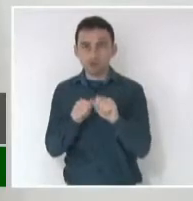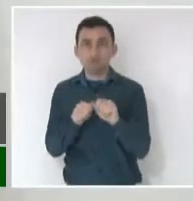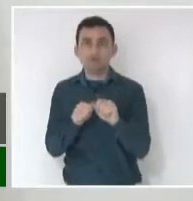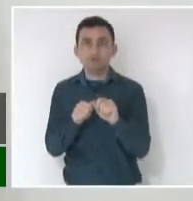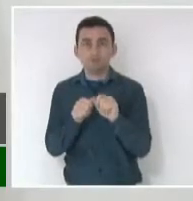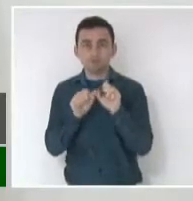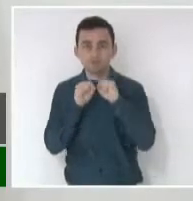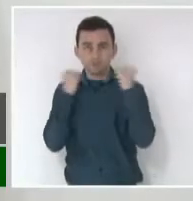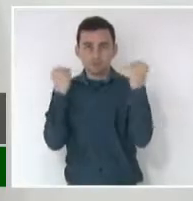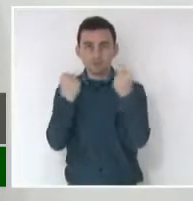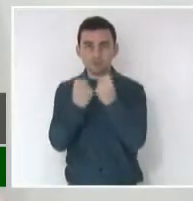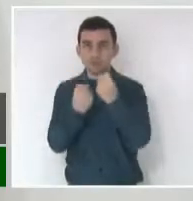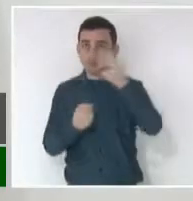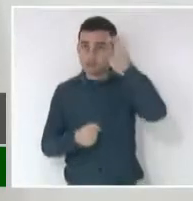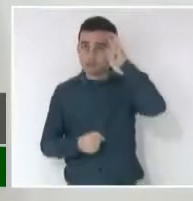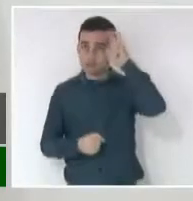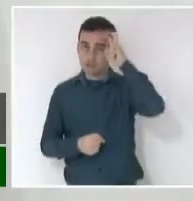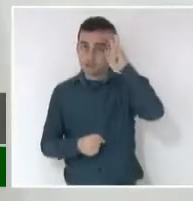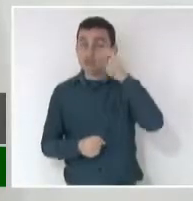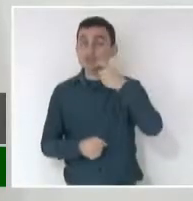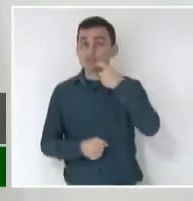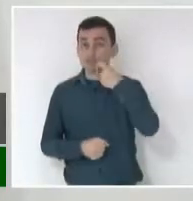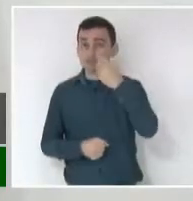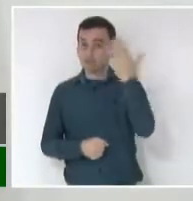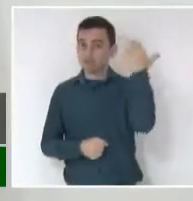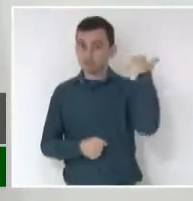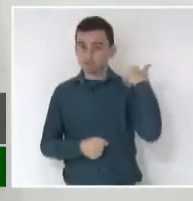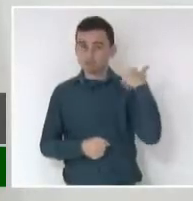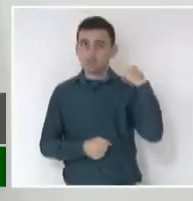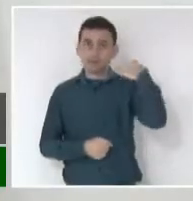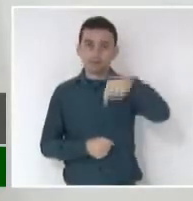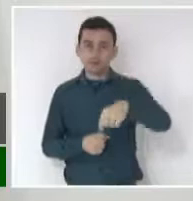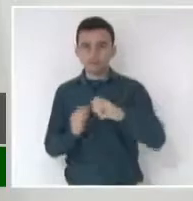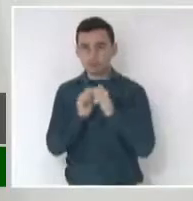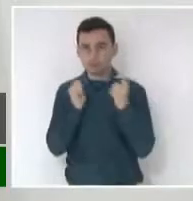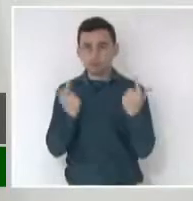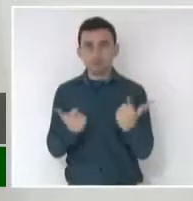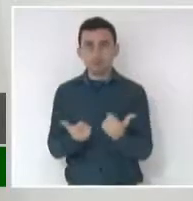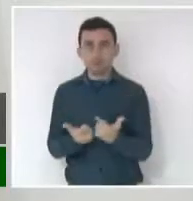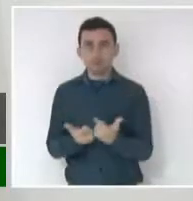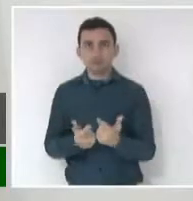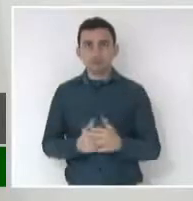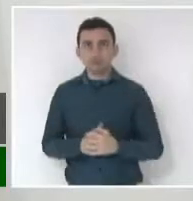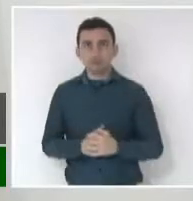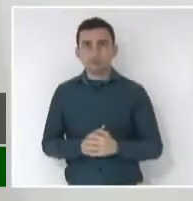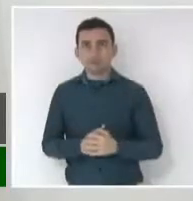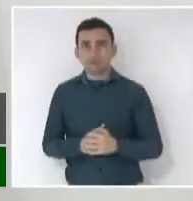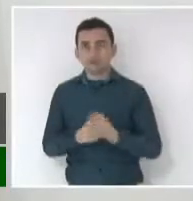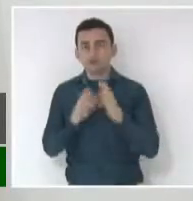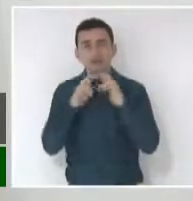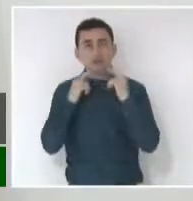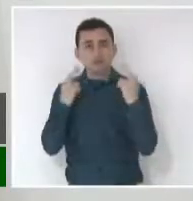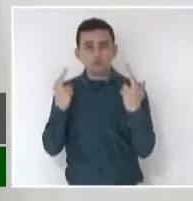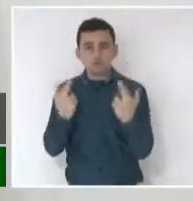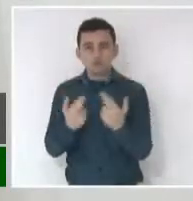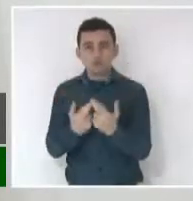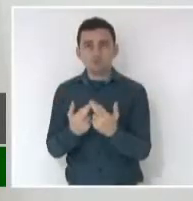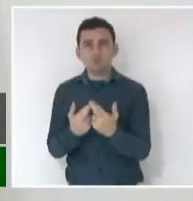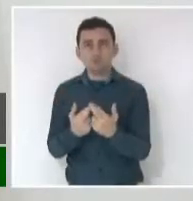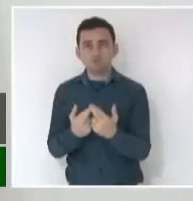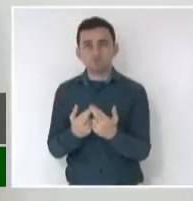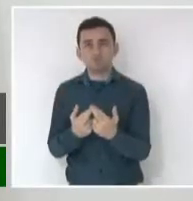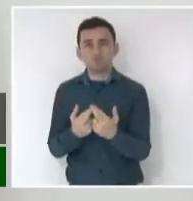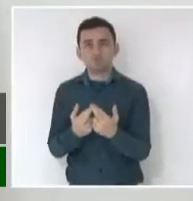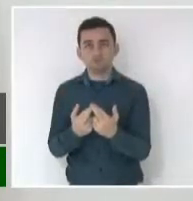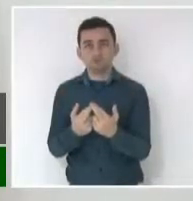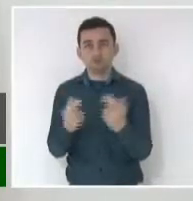na última quinta e sexta-feira, aqui na Assembleia Legislativa, e que reuniu mais